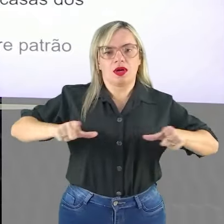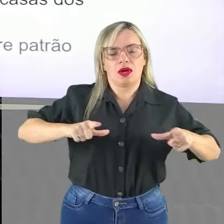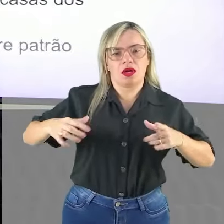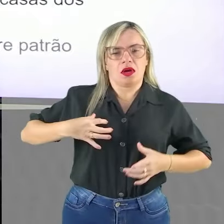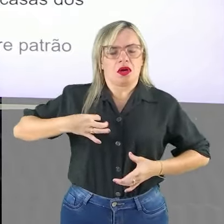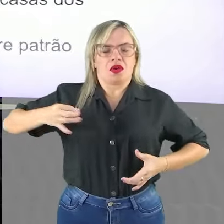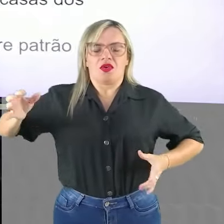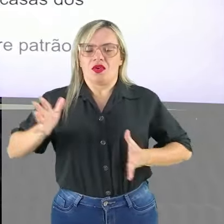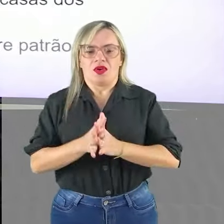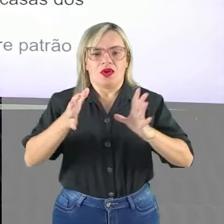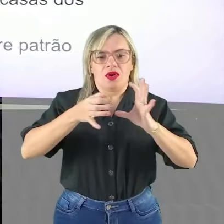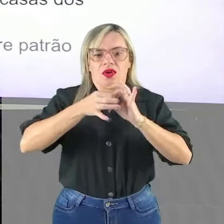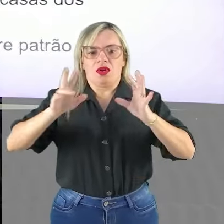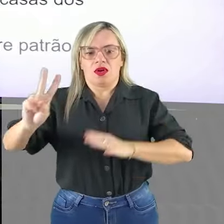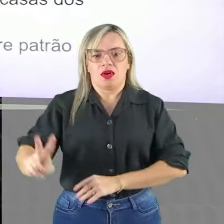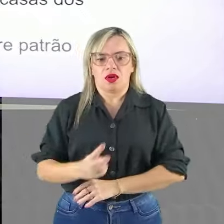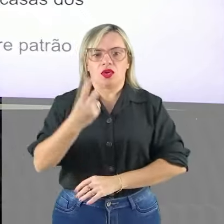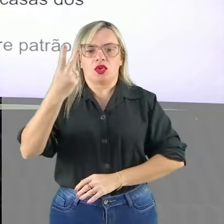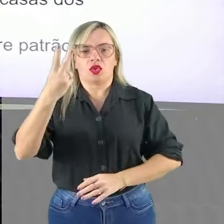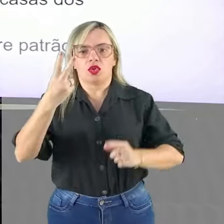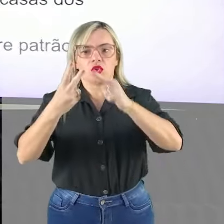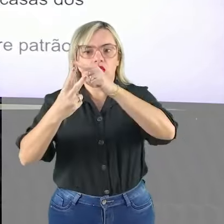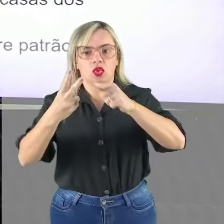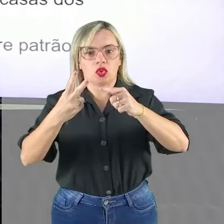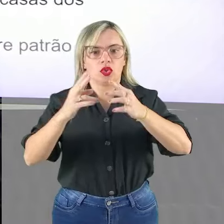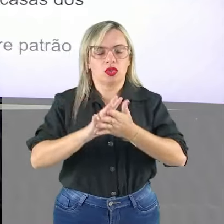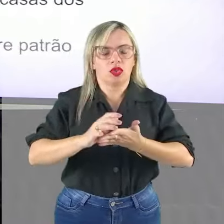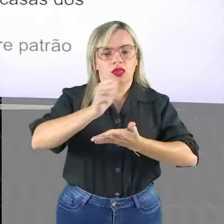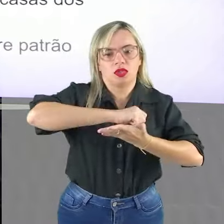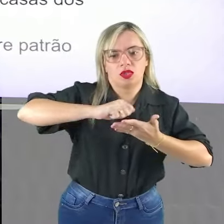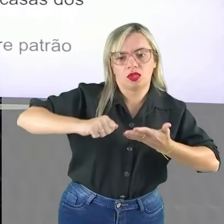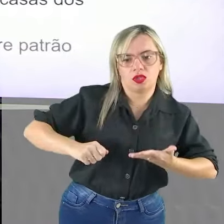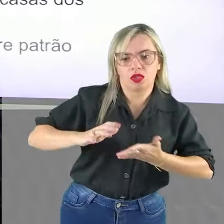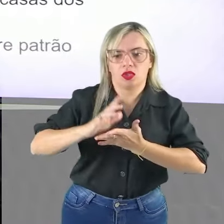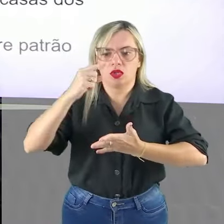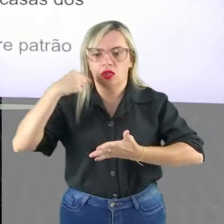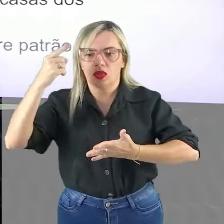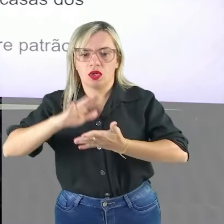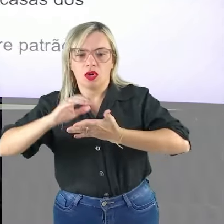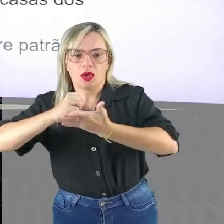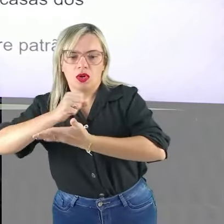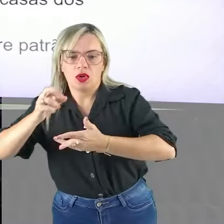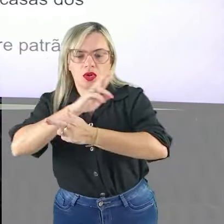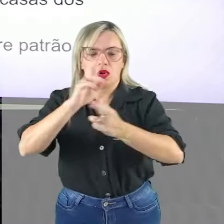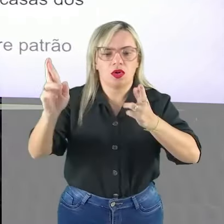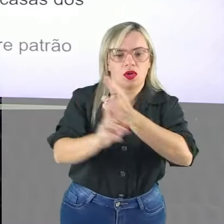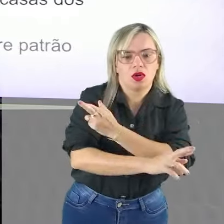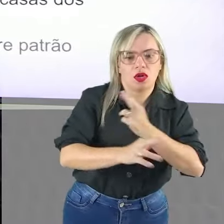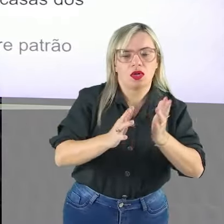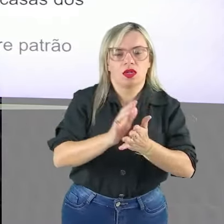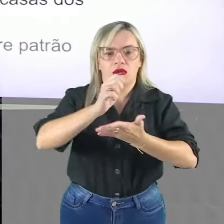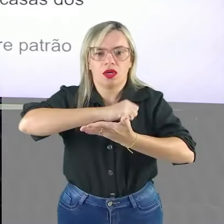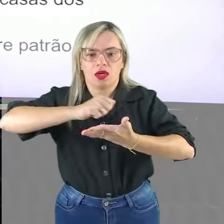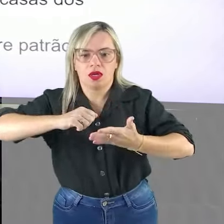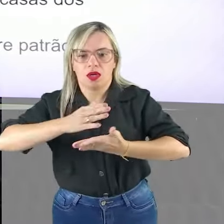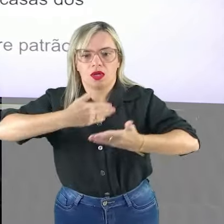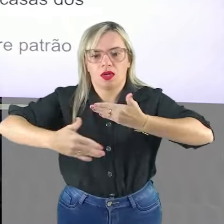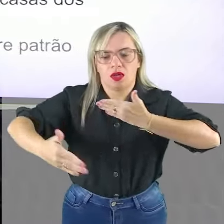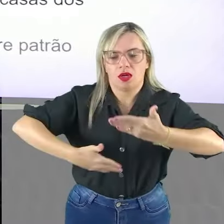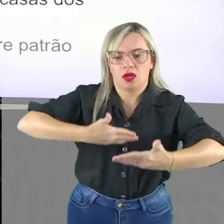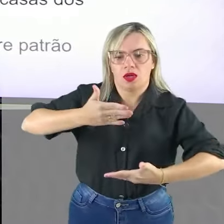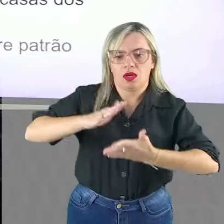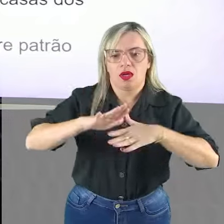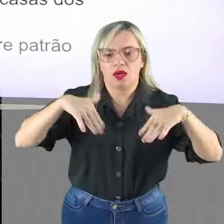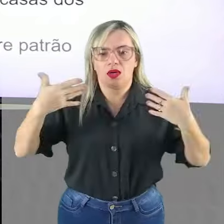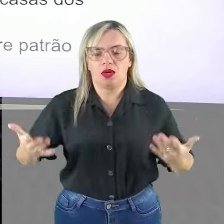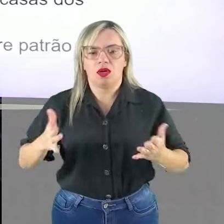voluntariamente para dois escritores espanhóis com base na relação com os Escritores reflete